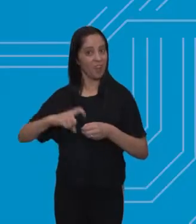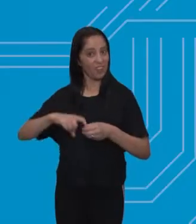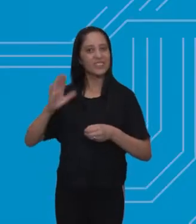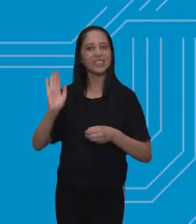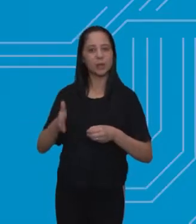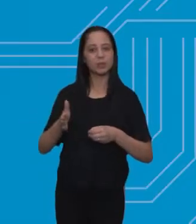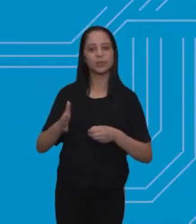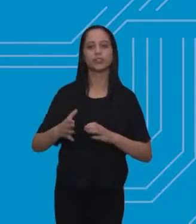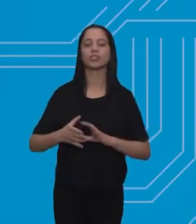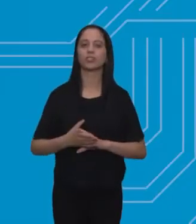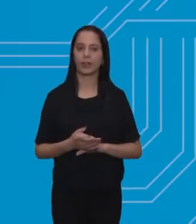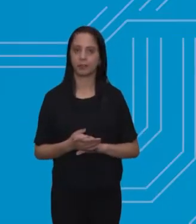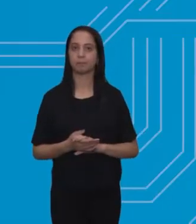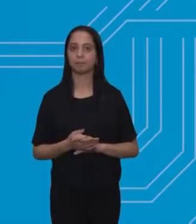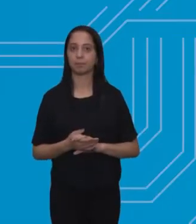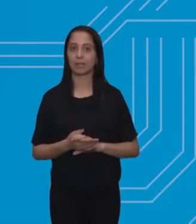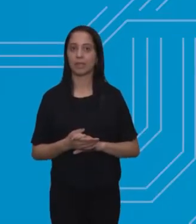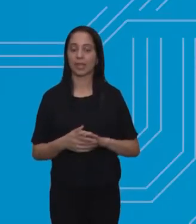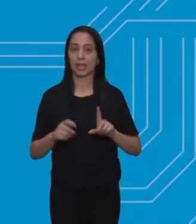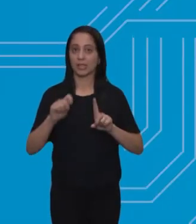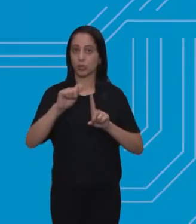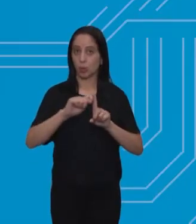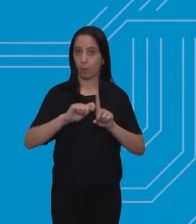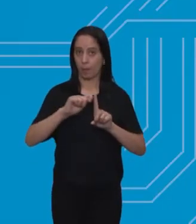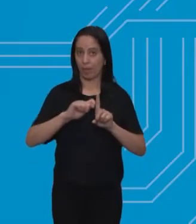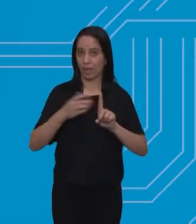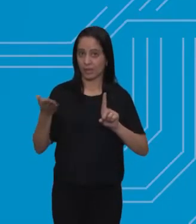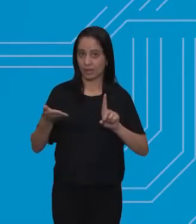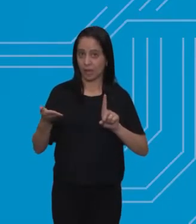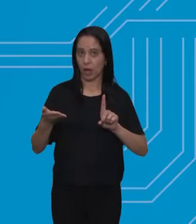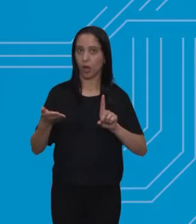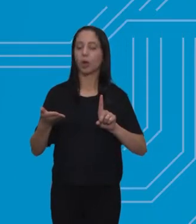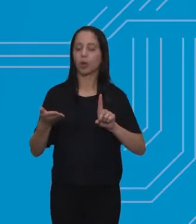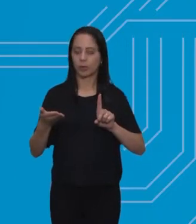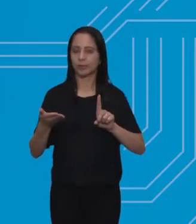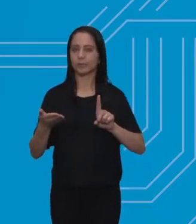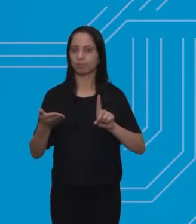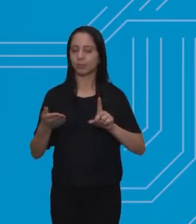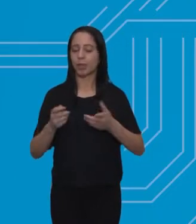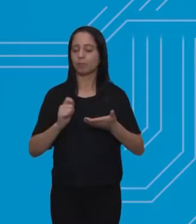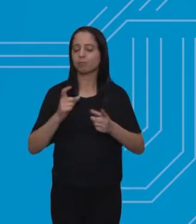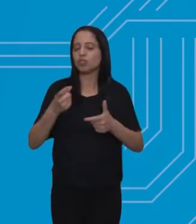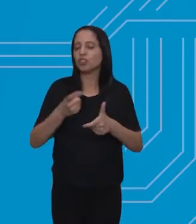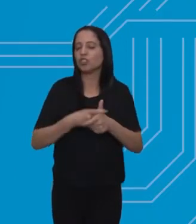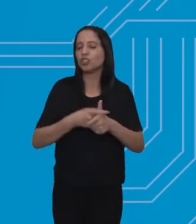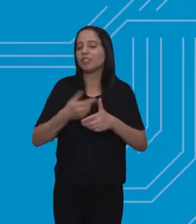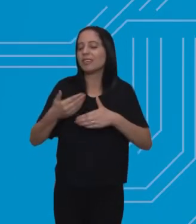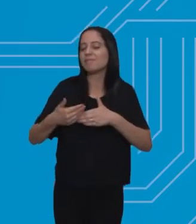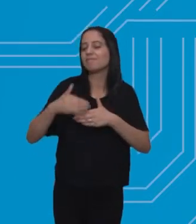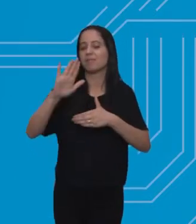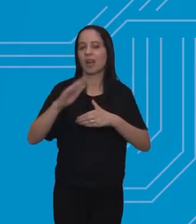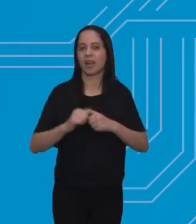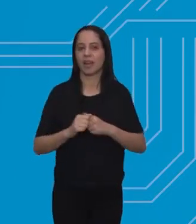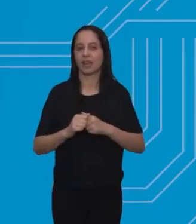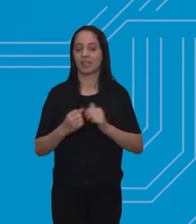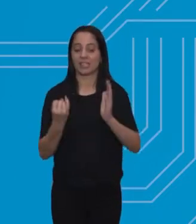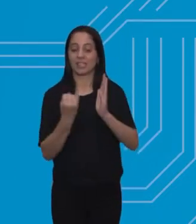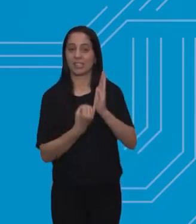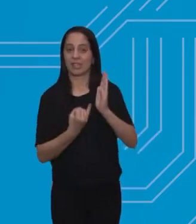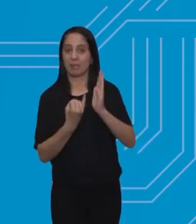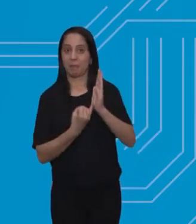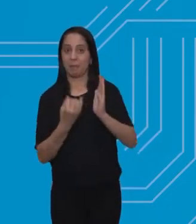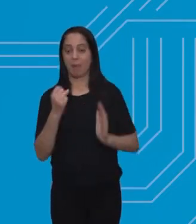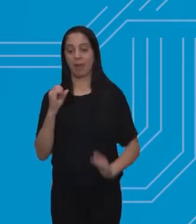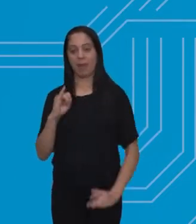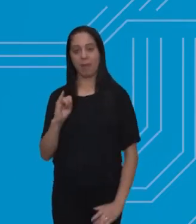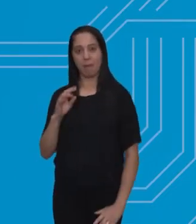nós estamos de volta esse mesmo os contribuintes de São José dos Campos vão ter uma despesa mais nas contas a tarifa